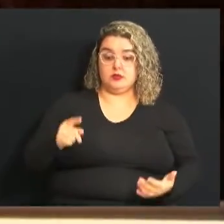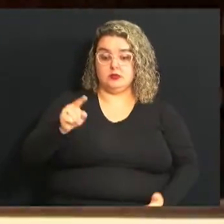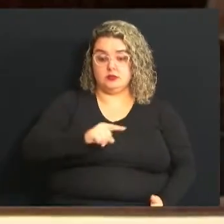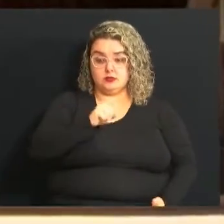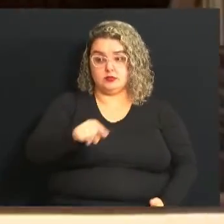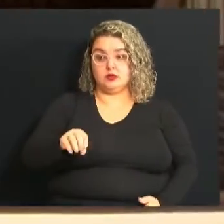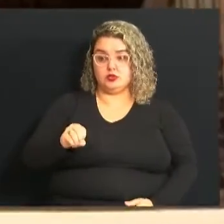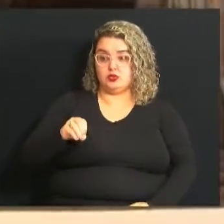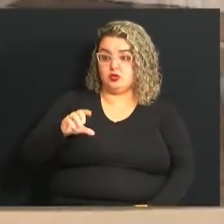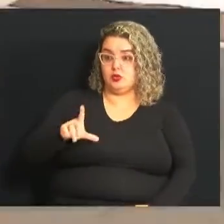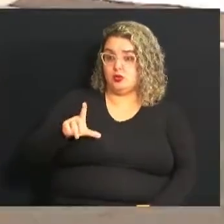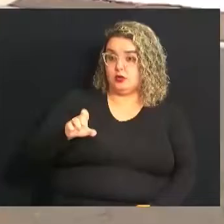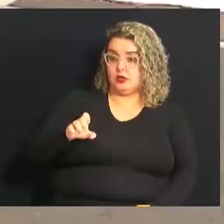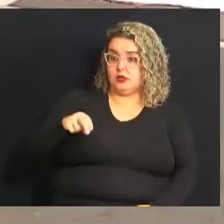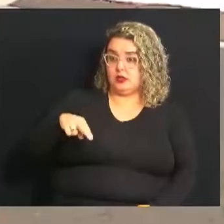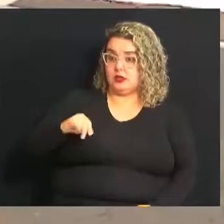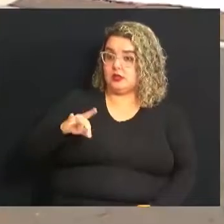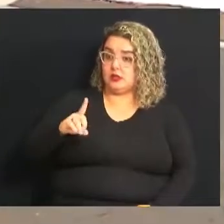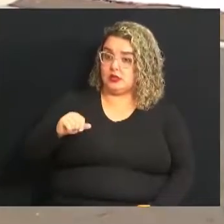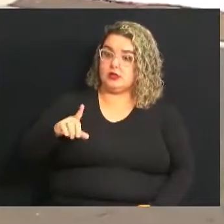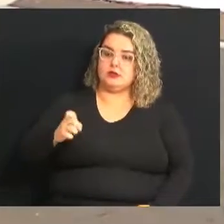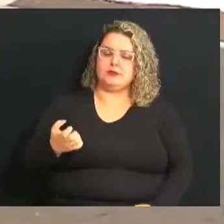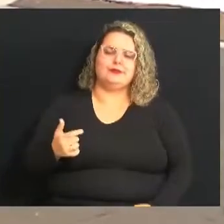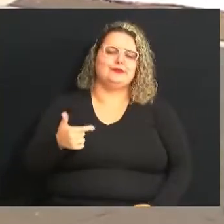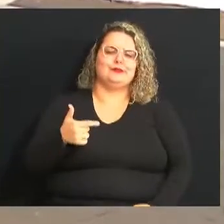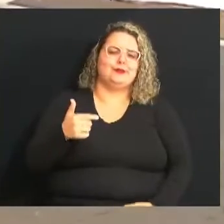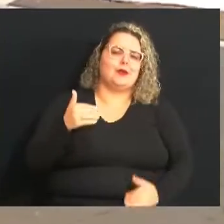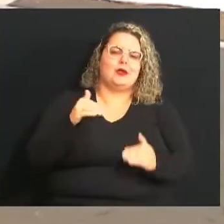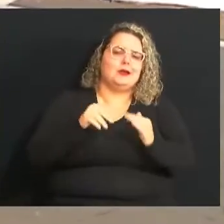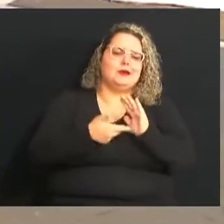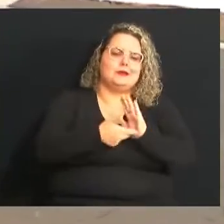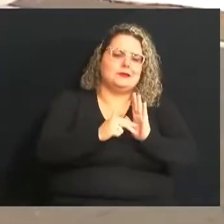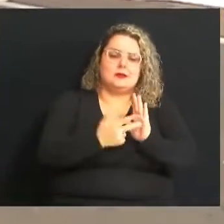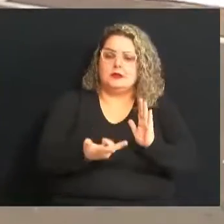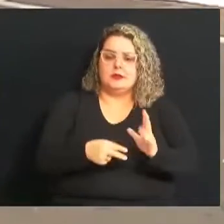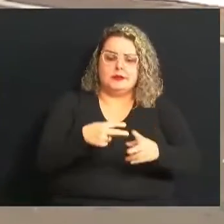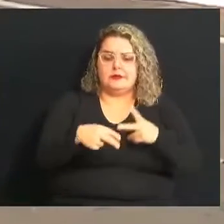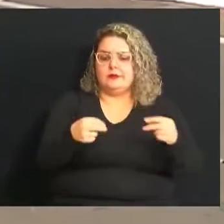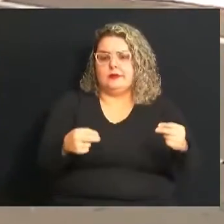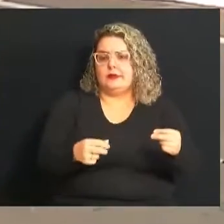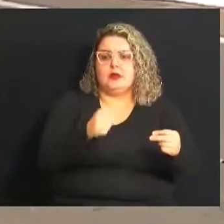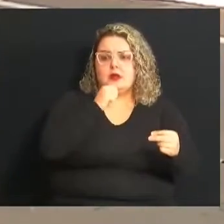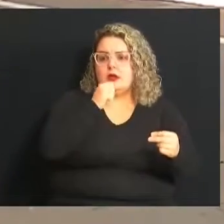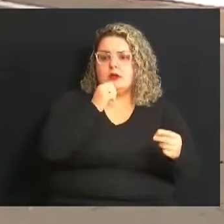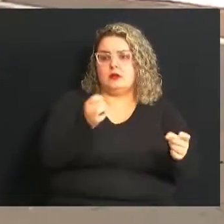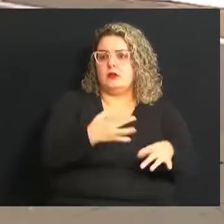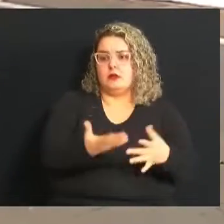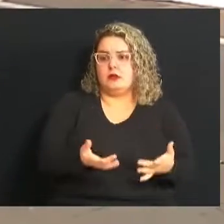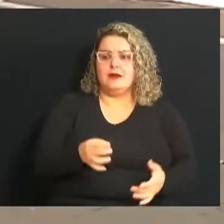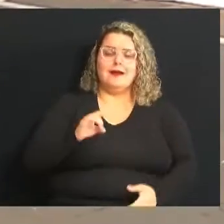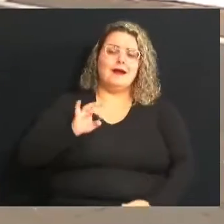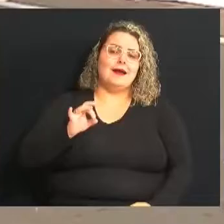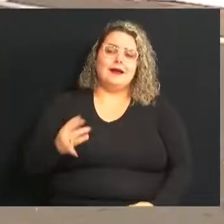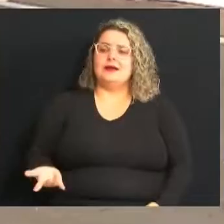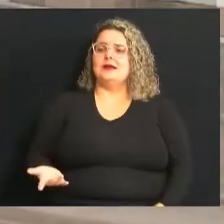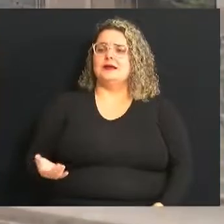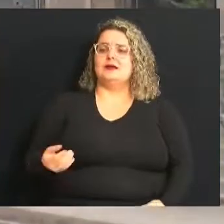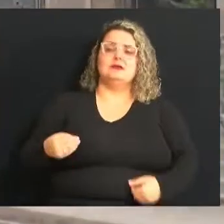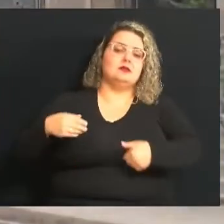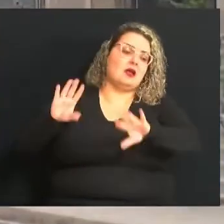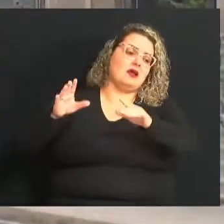solenidades para esse fim. Porque é incoerente você inaugurar uma coisa inacabada e fica na cara que é somente para jogar para a